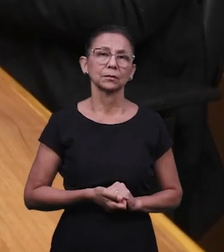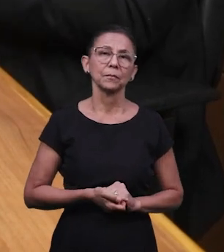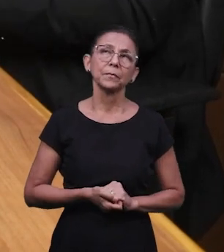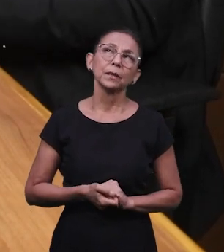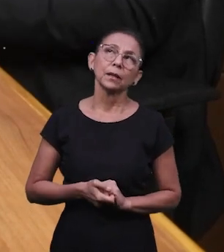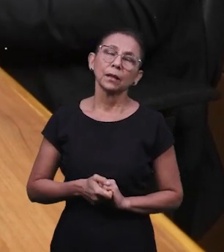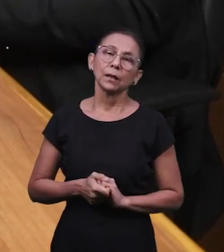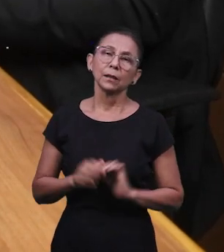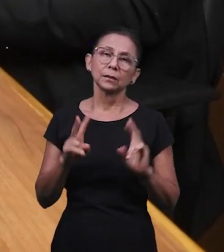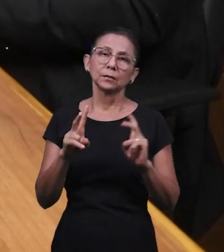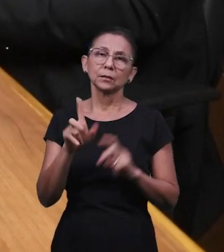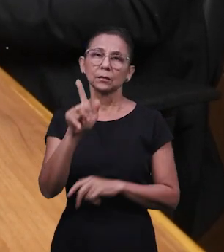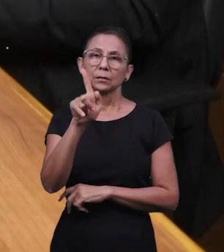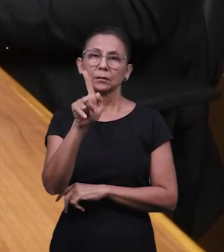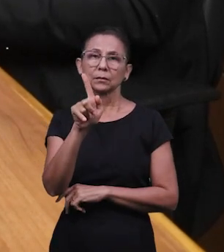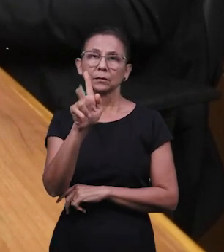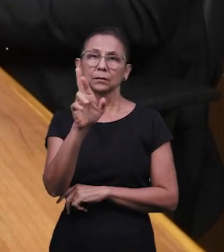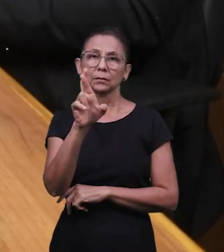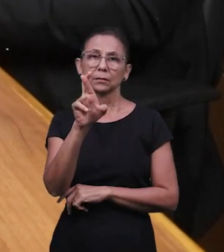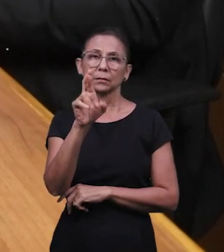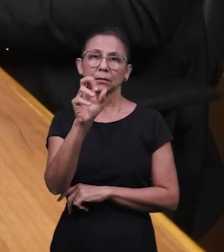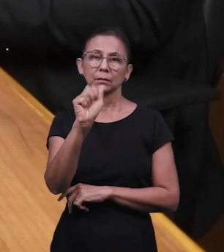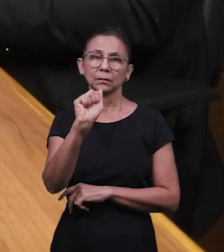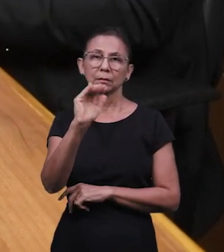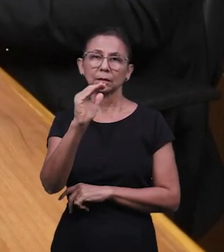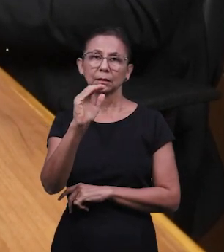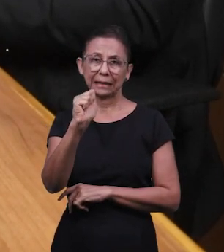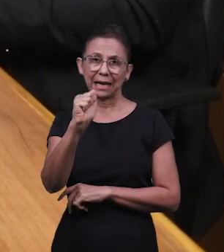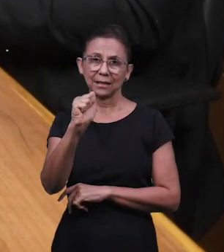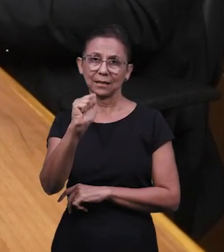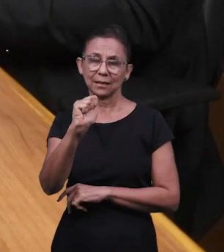essa né? expressão graça, que até às vezes as pessoas